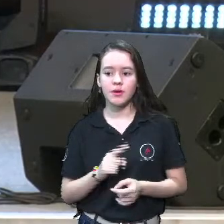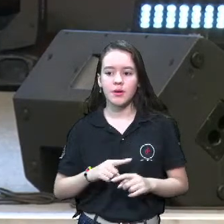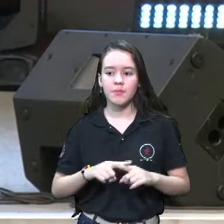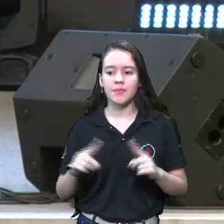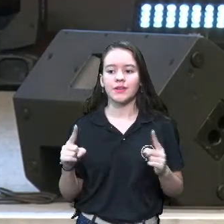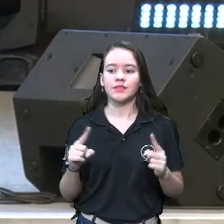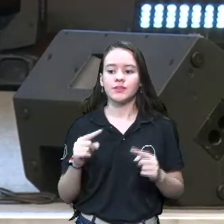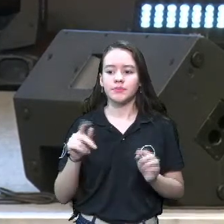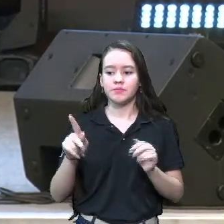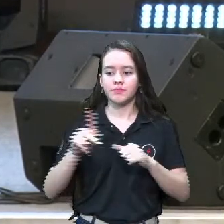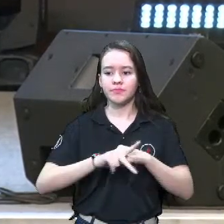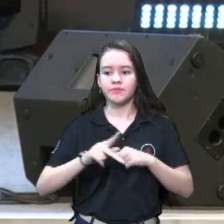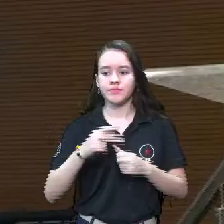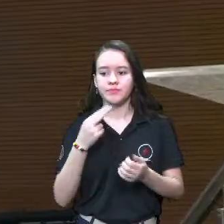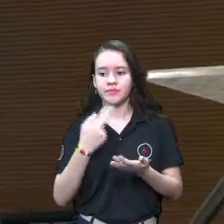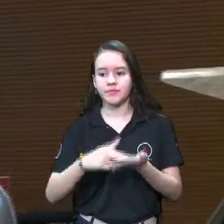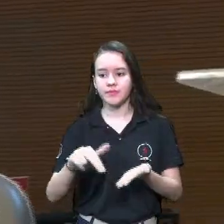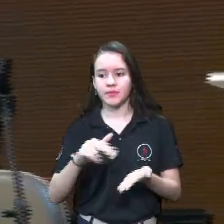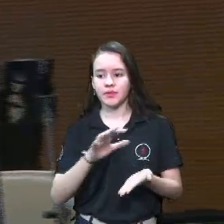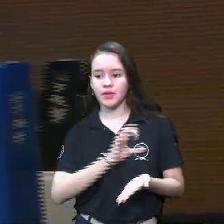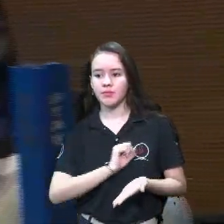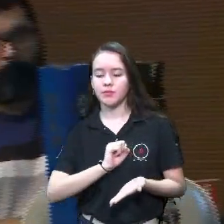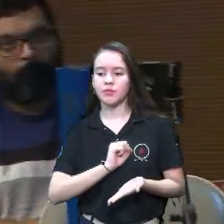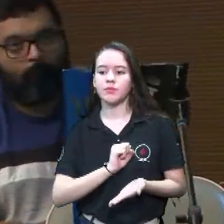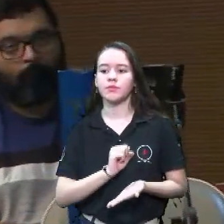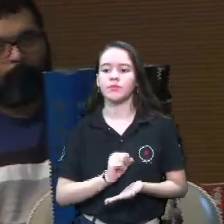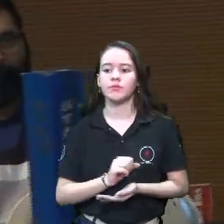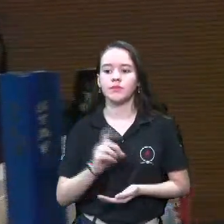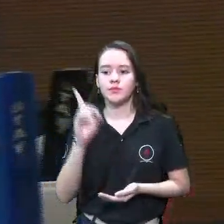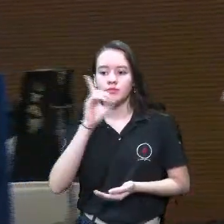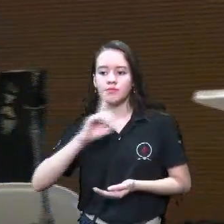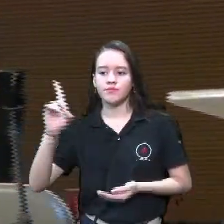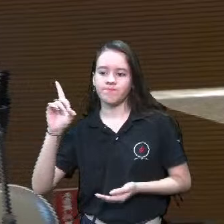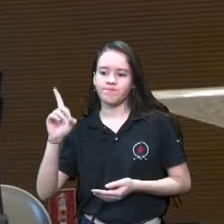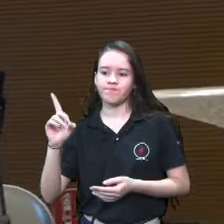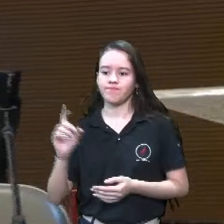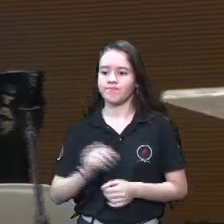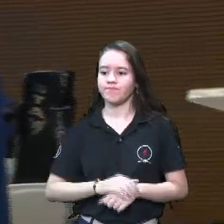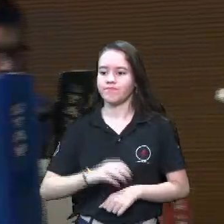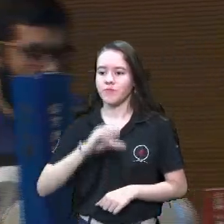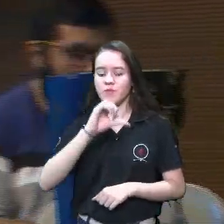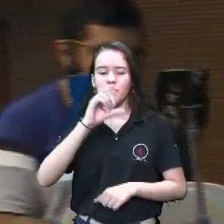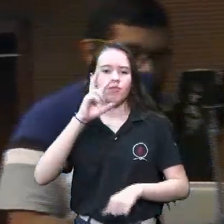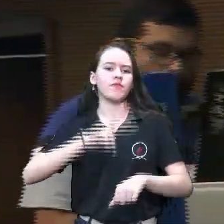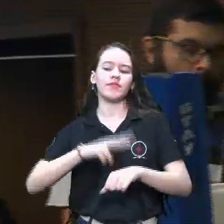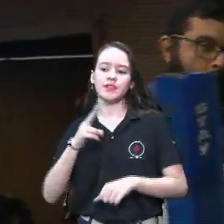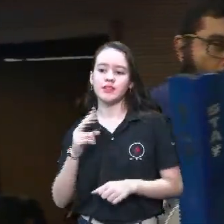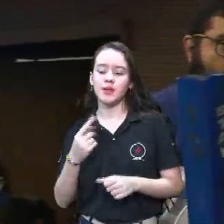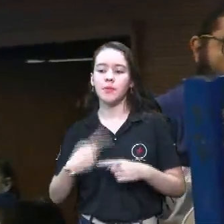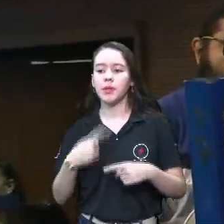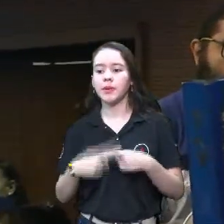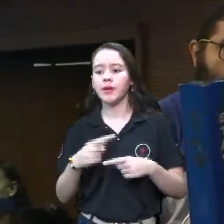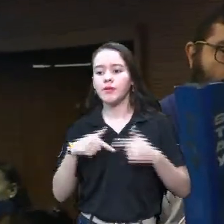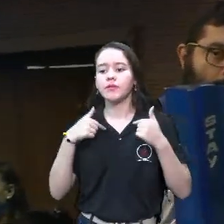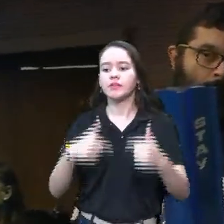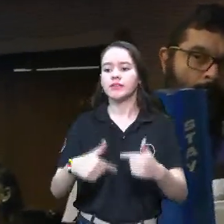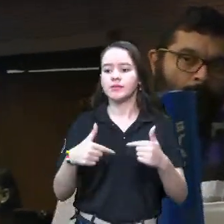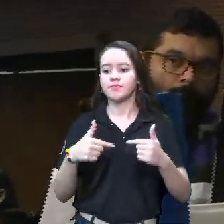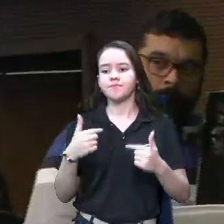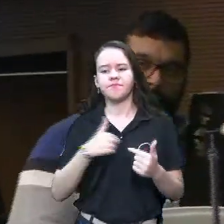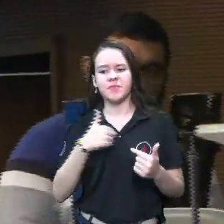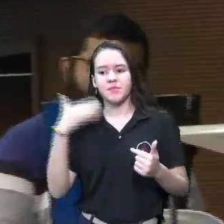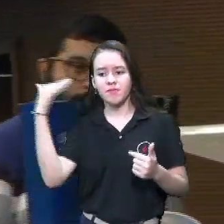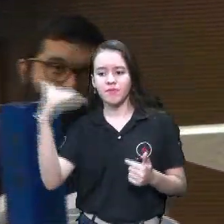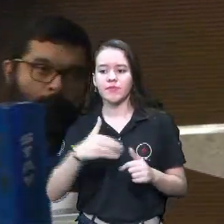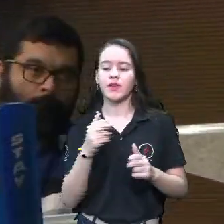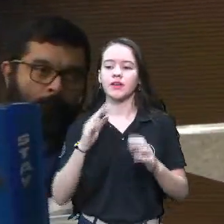Pedro, ele escreveu o amor ágape mais de 9 vezes. Porque é um cara que não desistiu de amar. Ele está dizendo: eu fiz, mas eu não saio do culto. Eu errei,